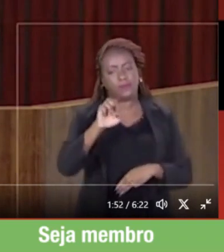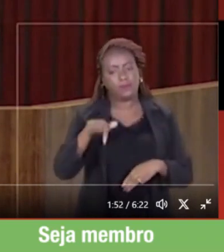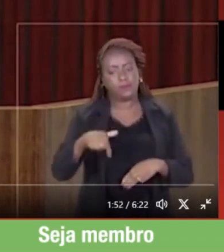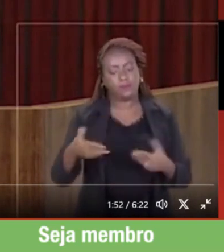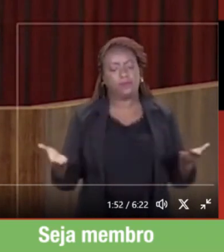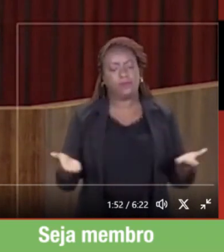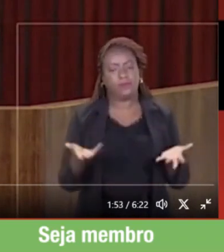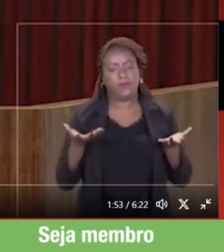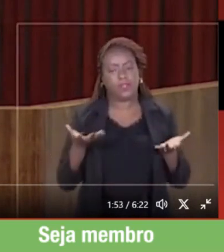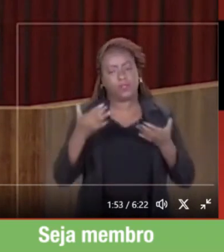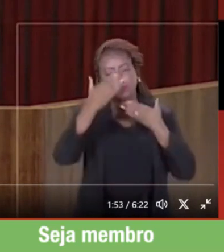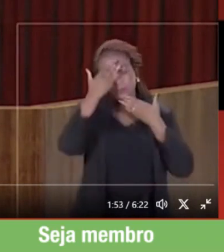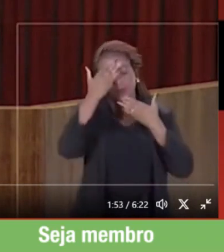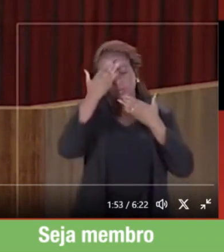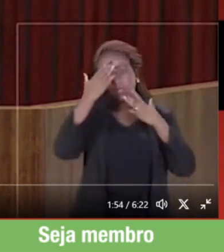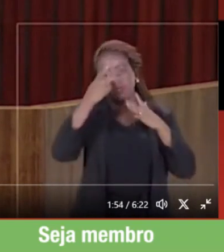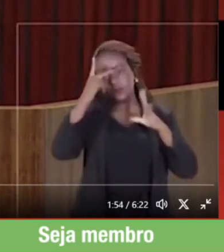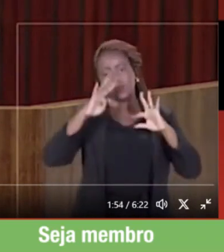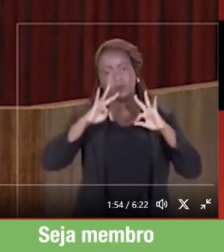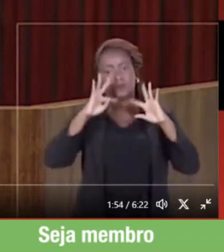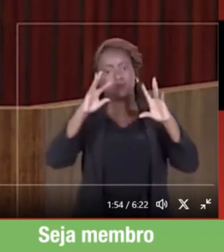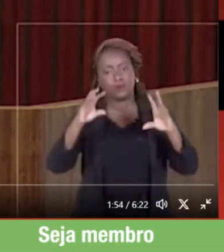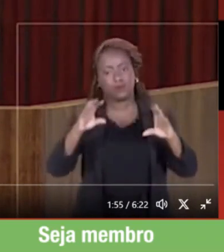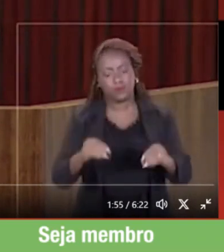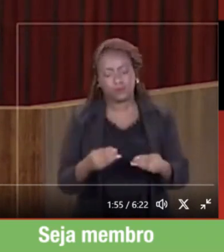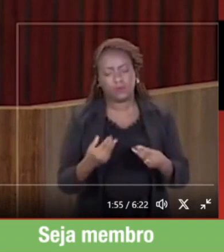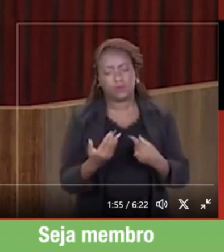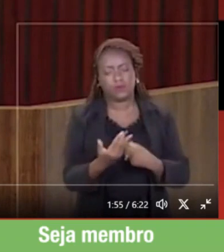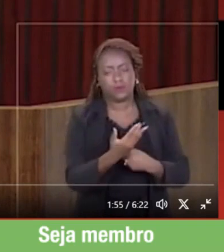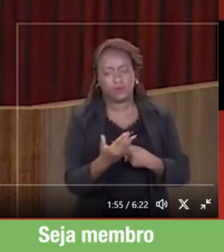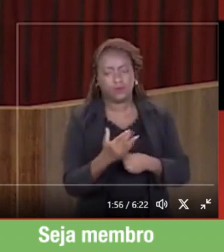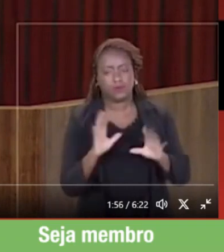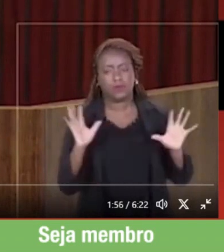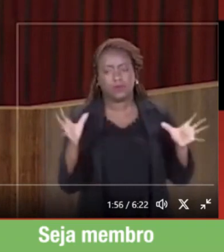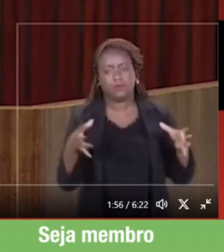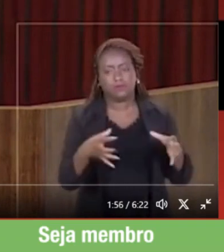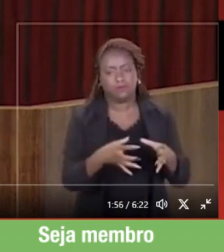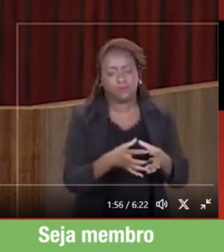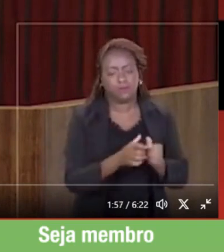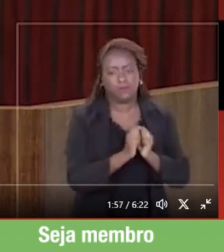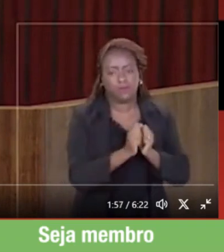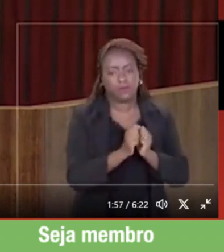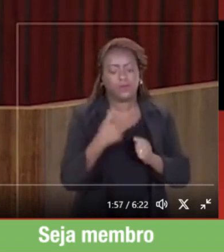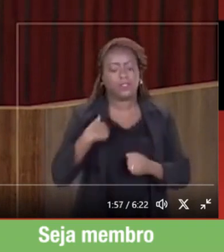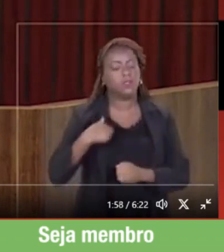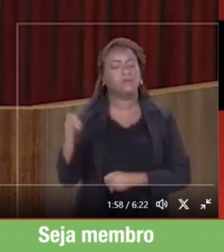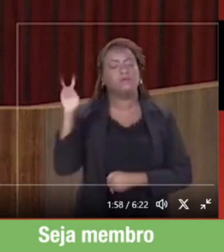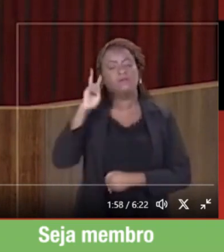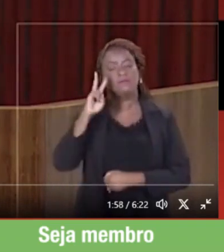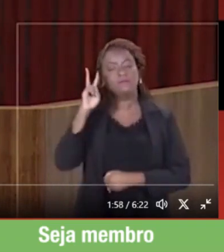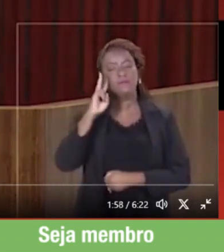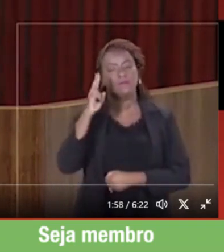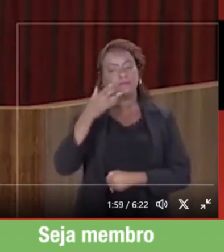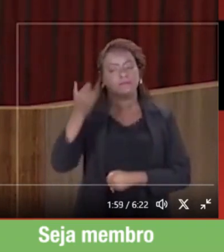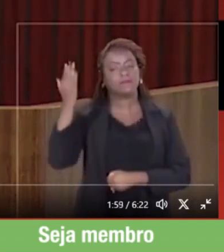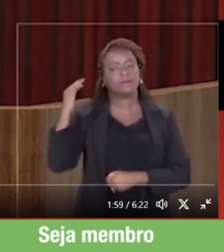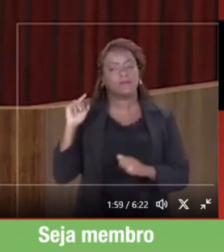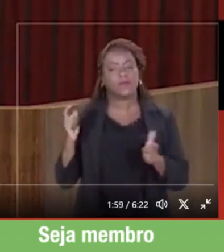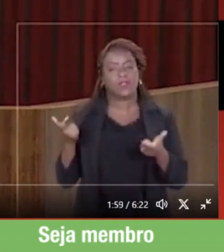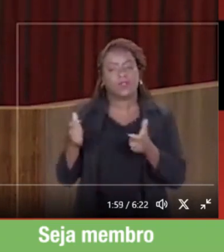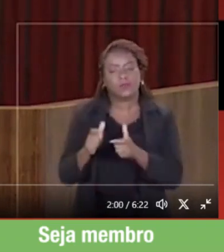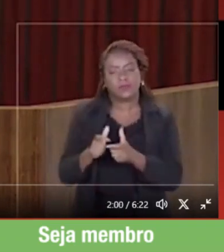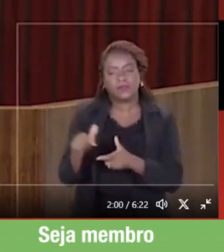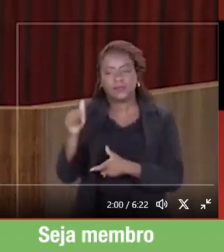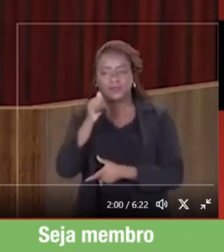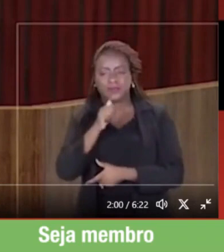eu quero agradecer a todas as pessoas que colaboraram nessa conjunção de energias, me lembrando das pequeninas